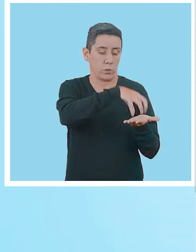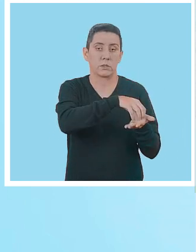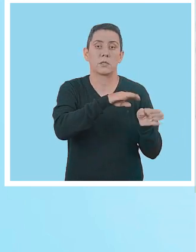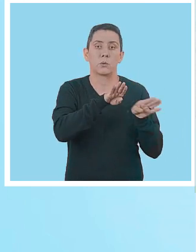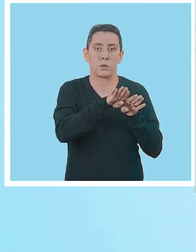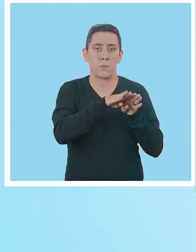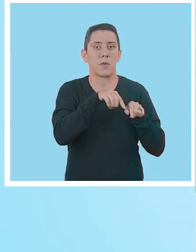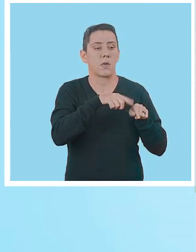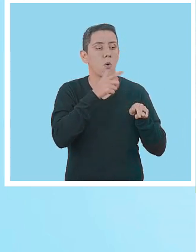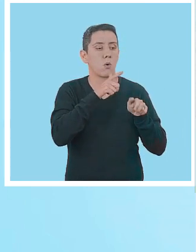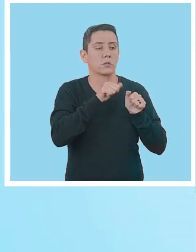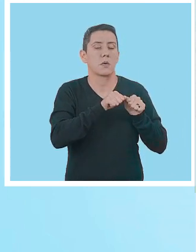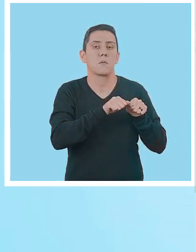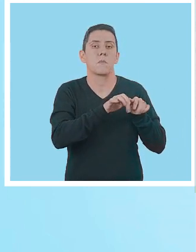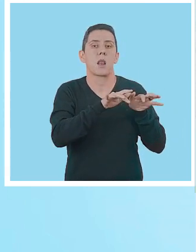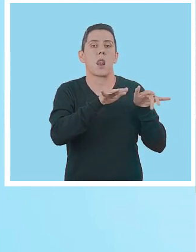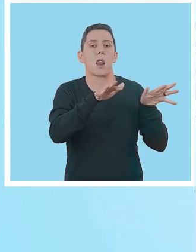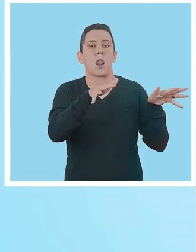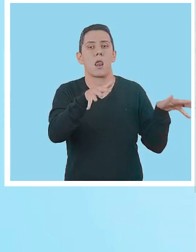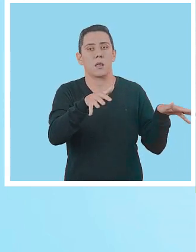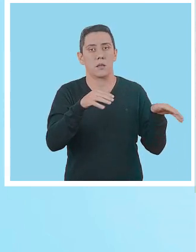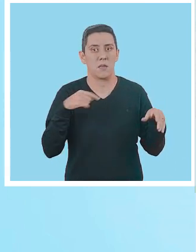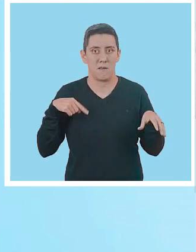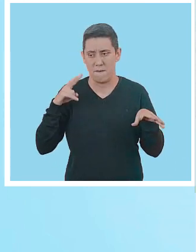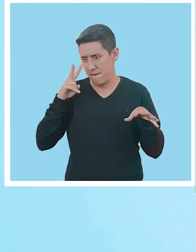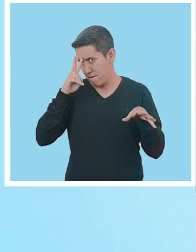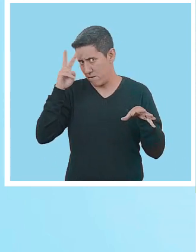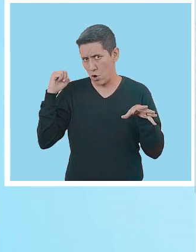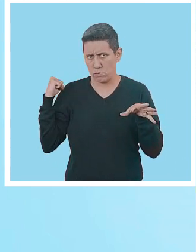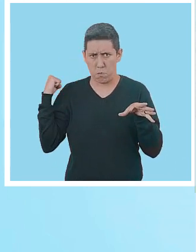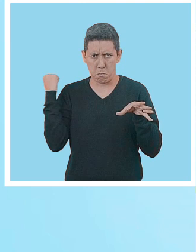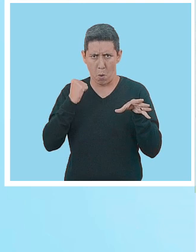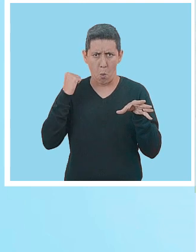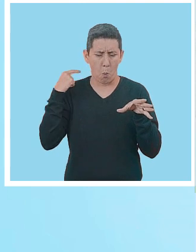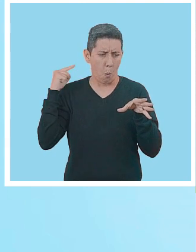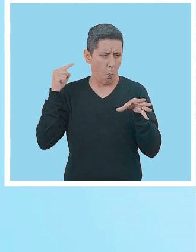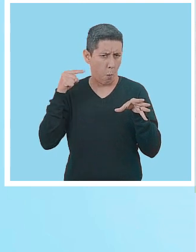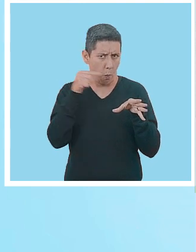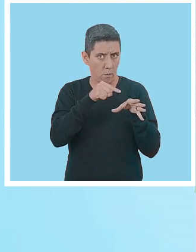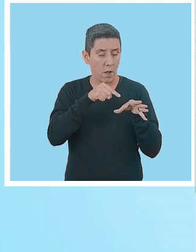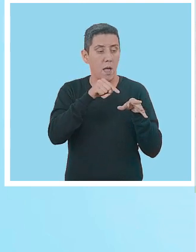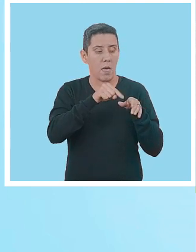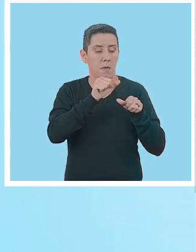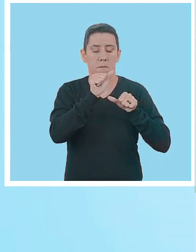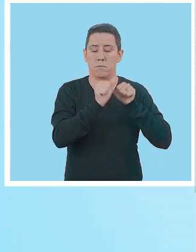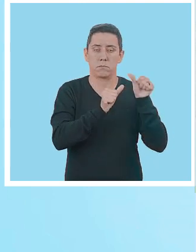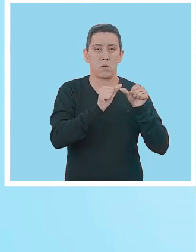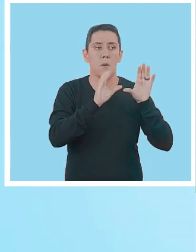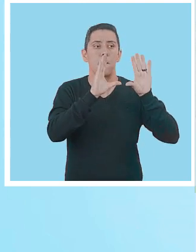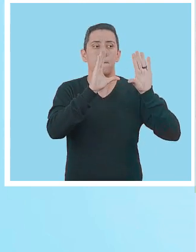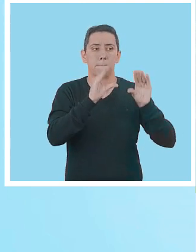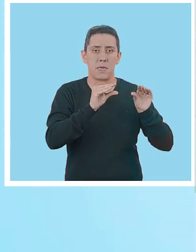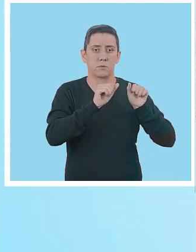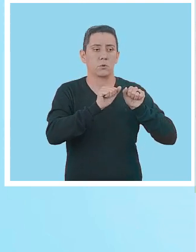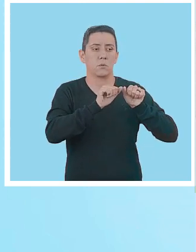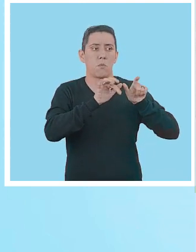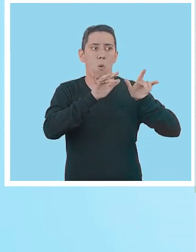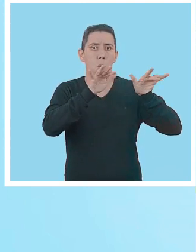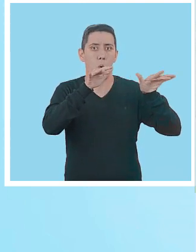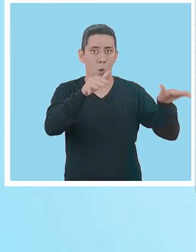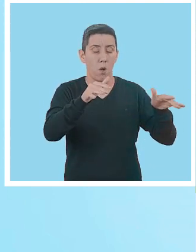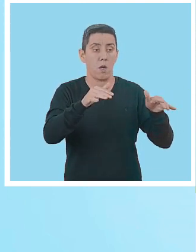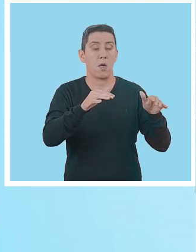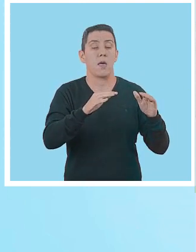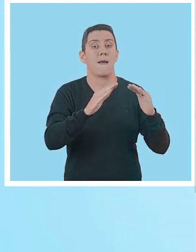para média tensão e finalmente para baixo atenção para chegar na nossas residências